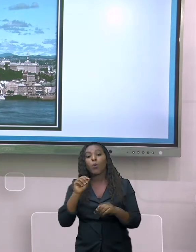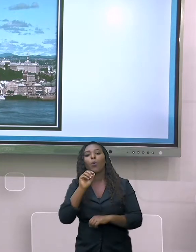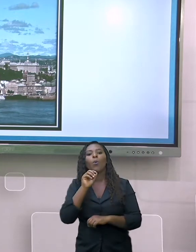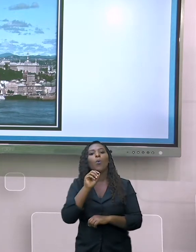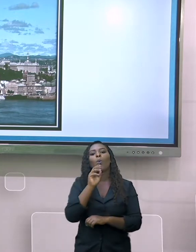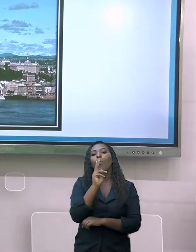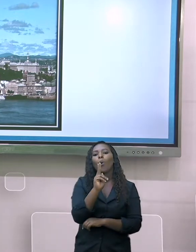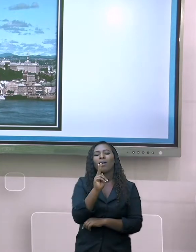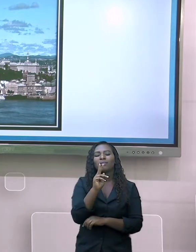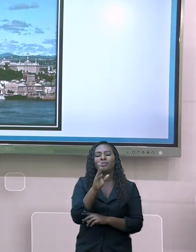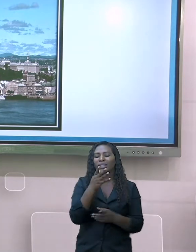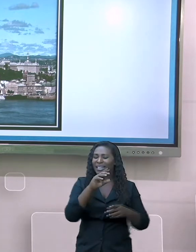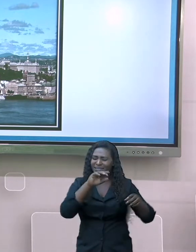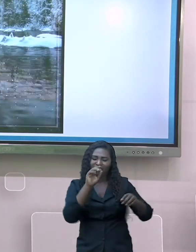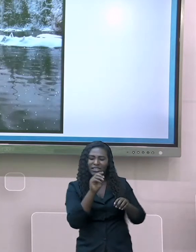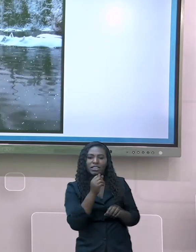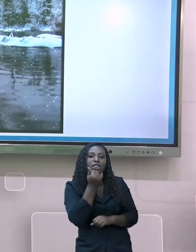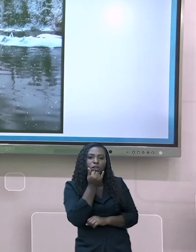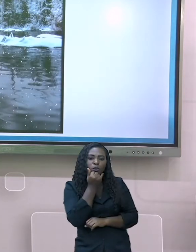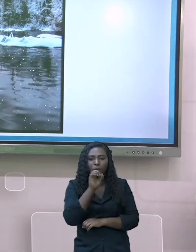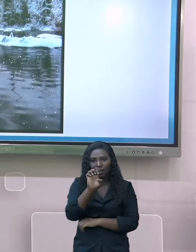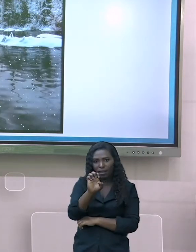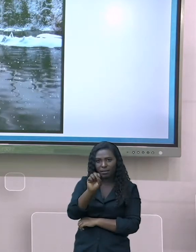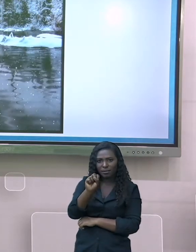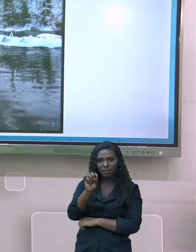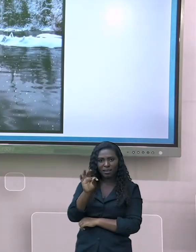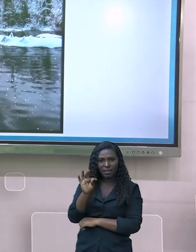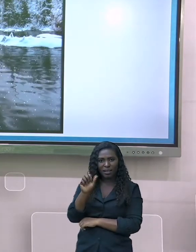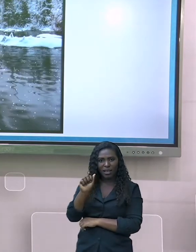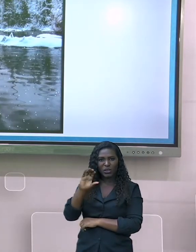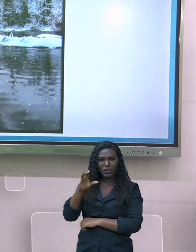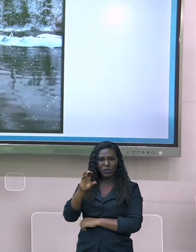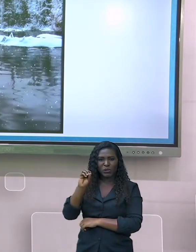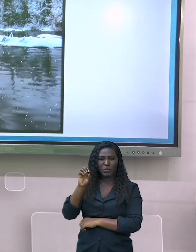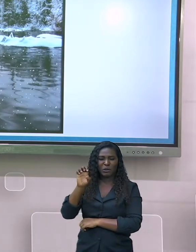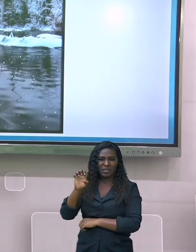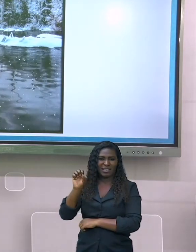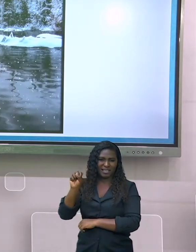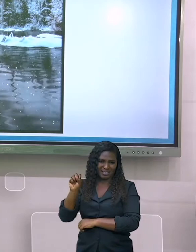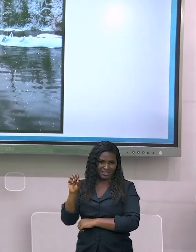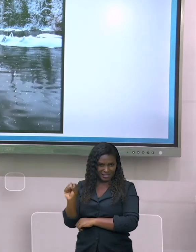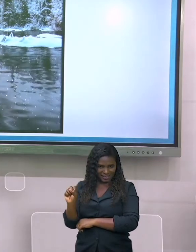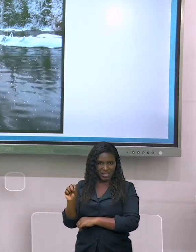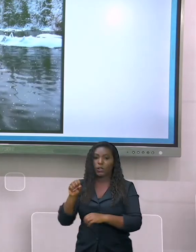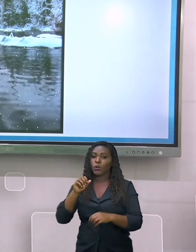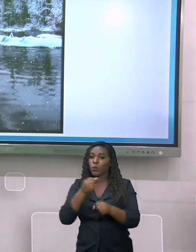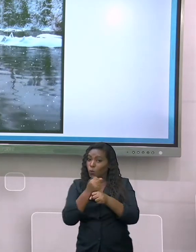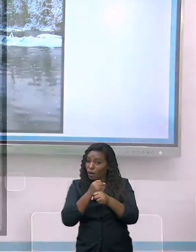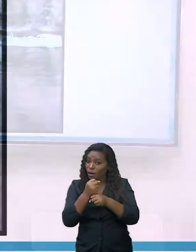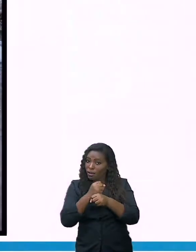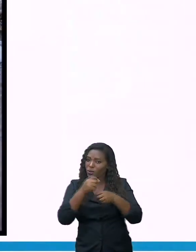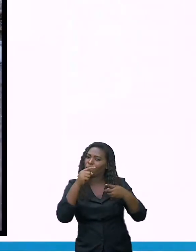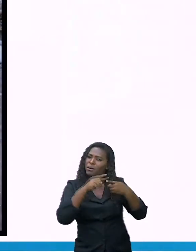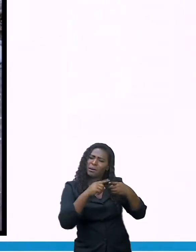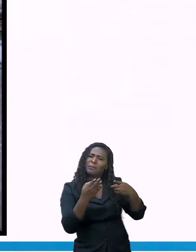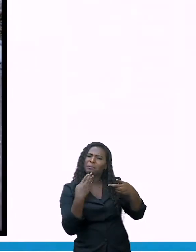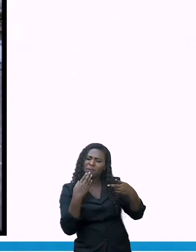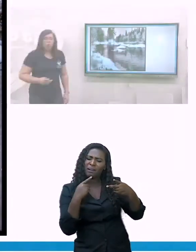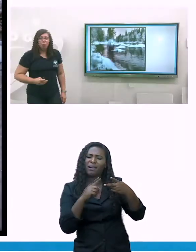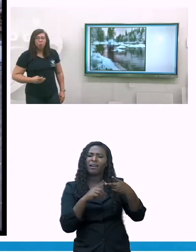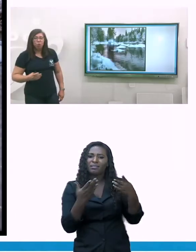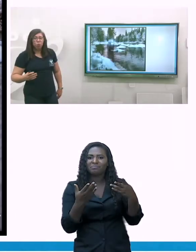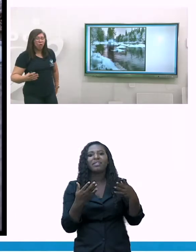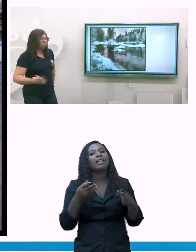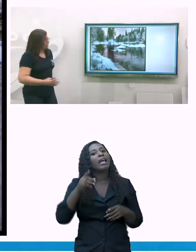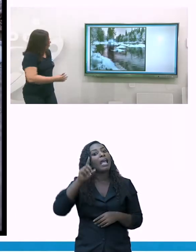Aqui nós temos uma cidade e o rio, tá? São Lourenço. É um